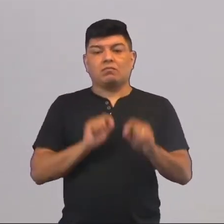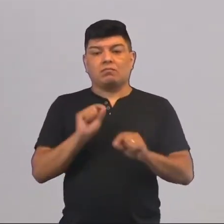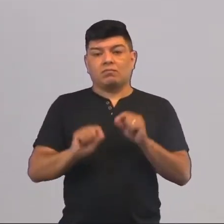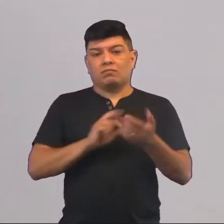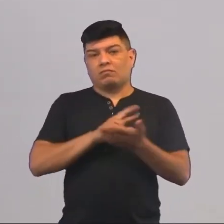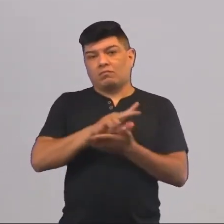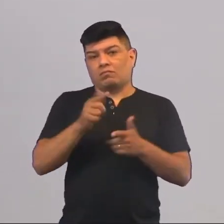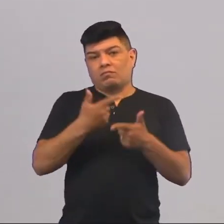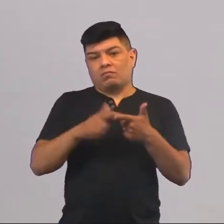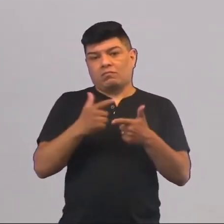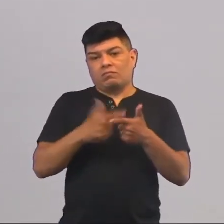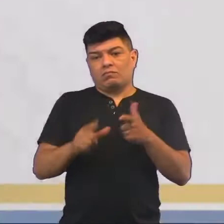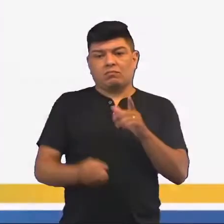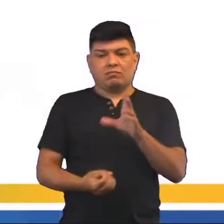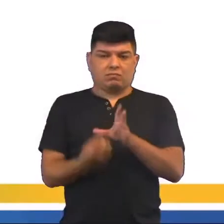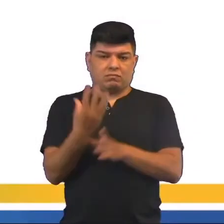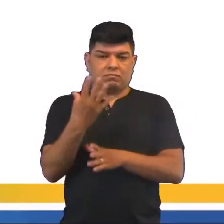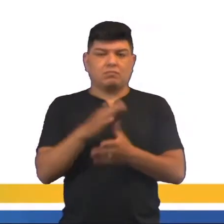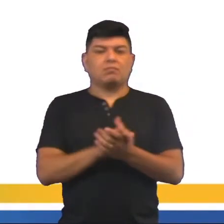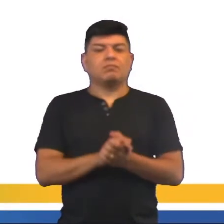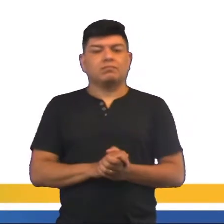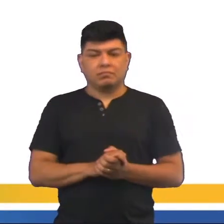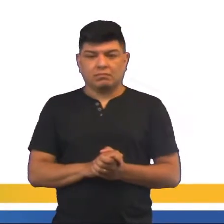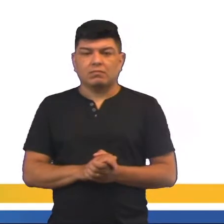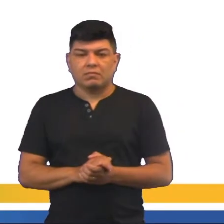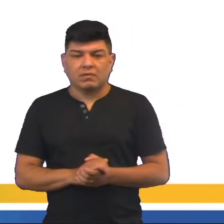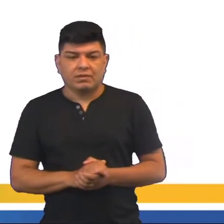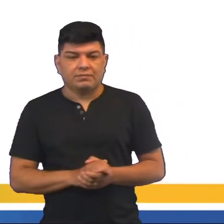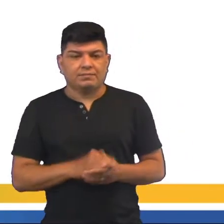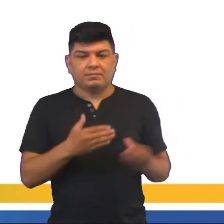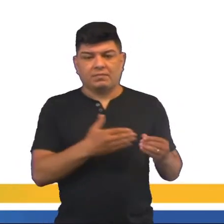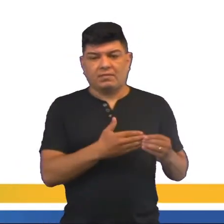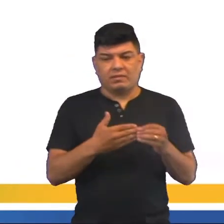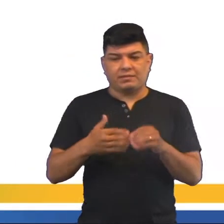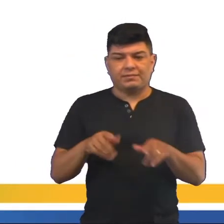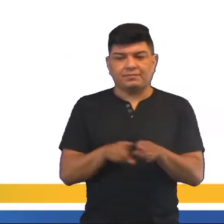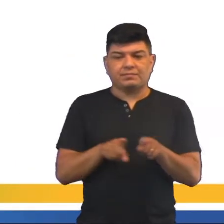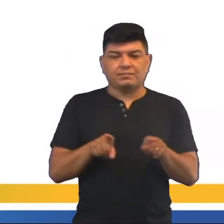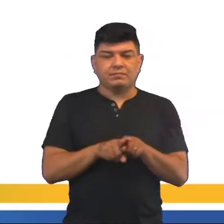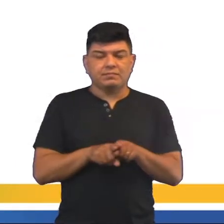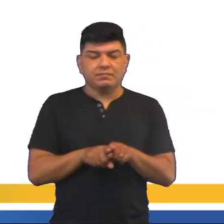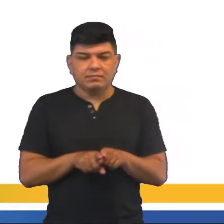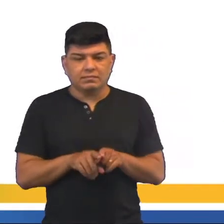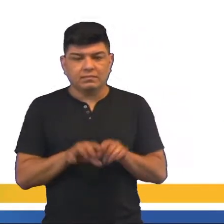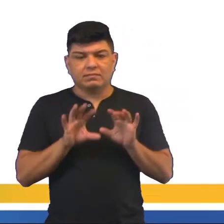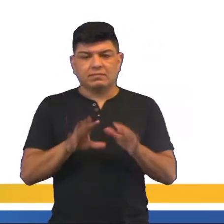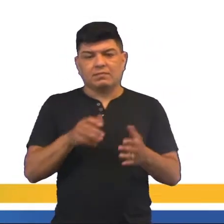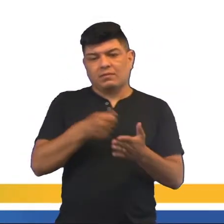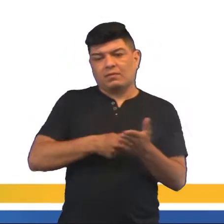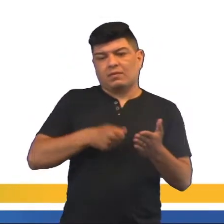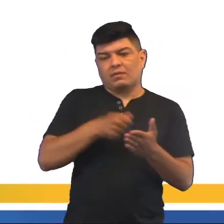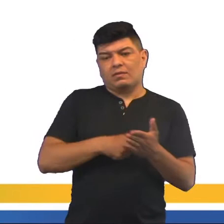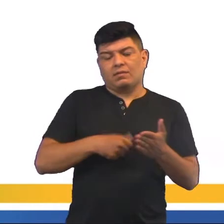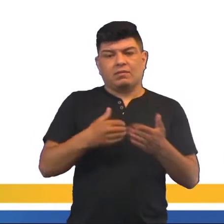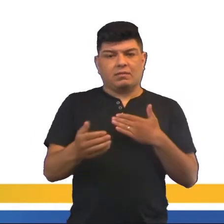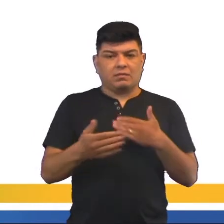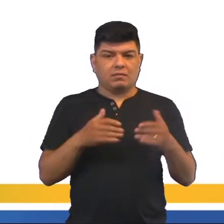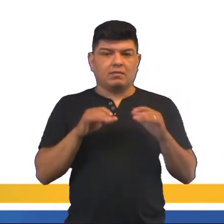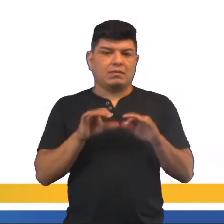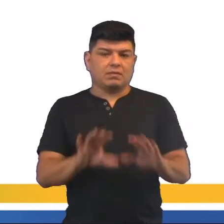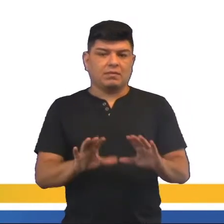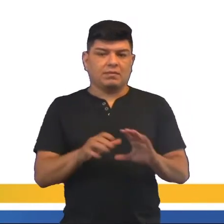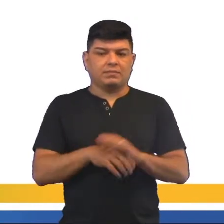uma série de problemas. E vale a gente trazer também que essa exploração de qualquer